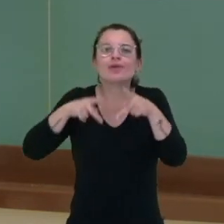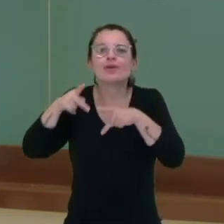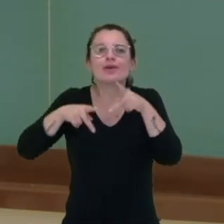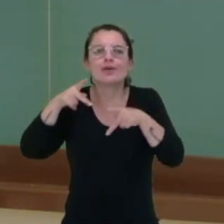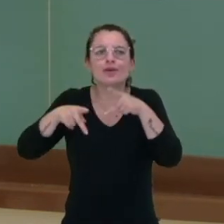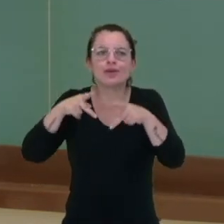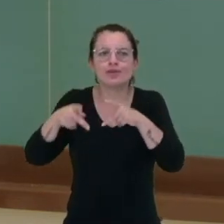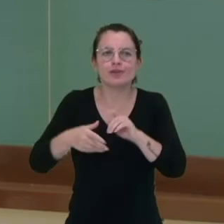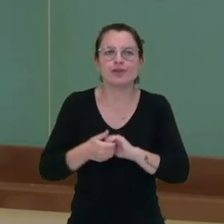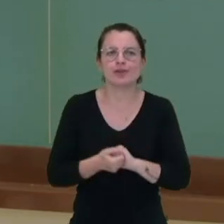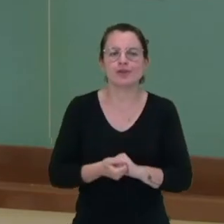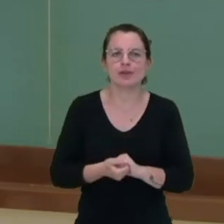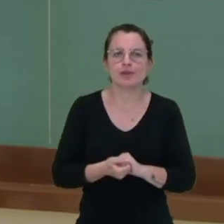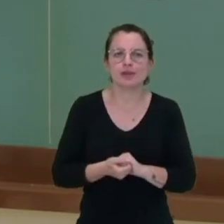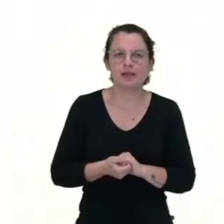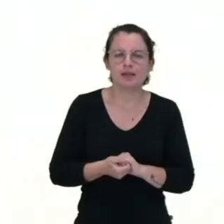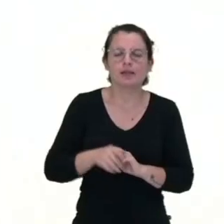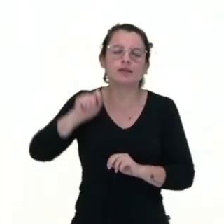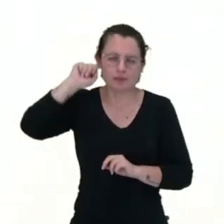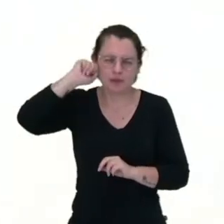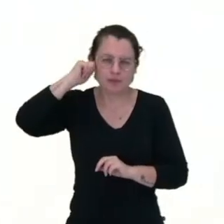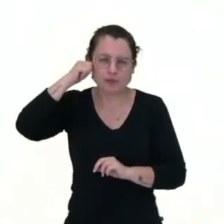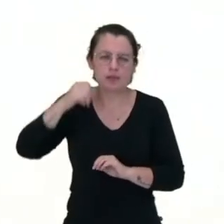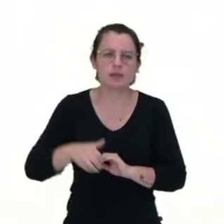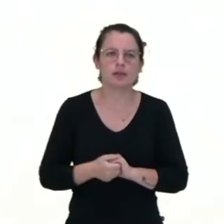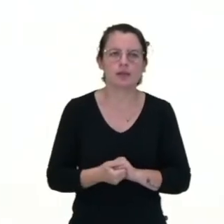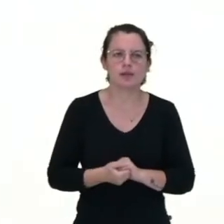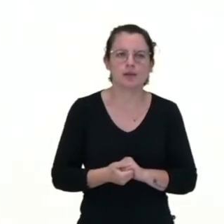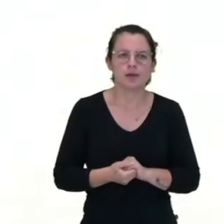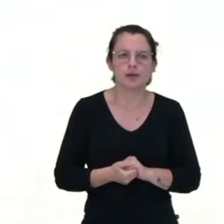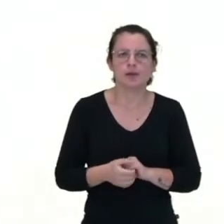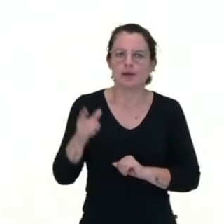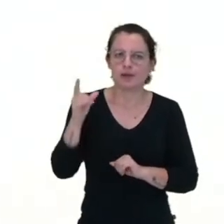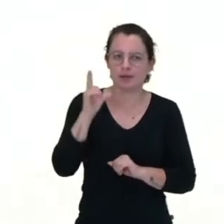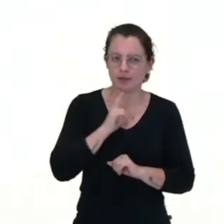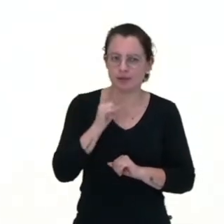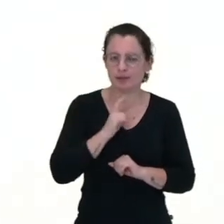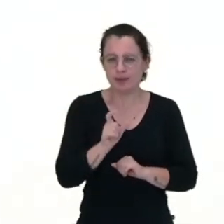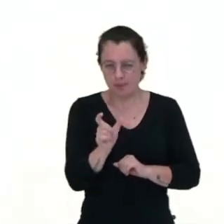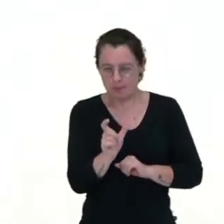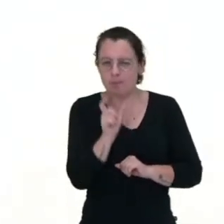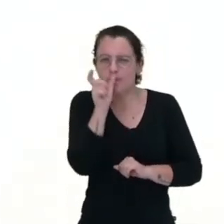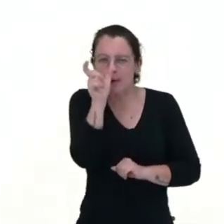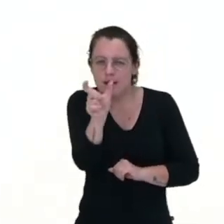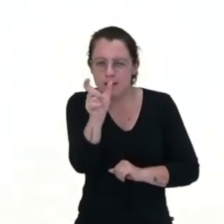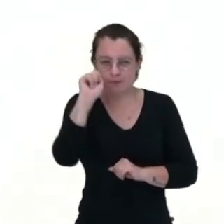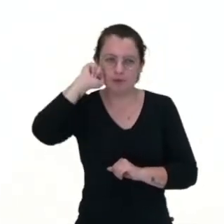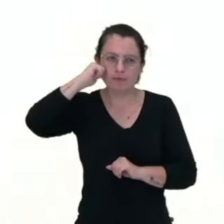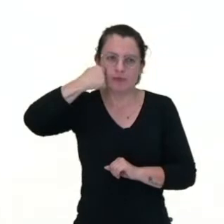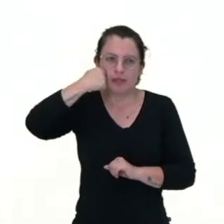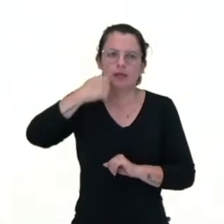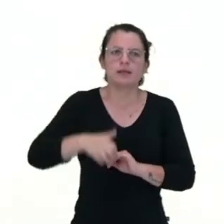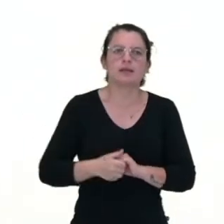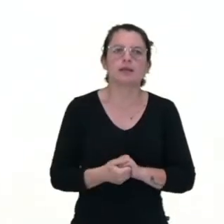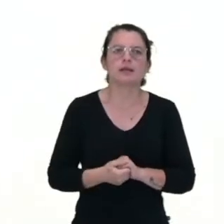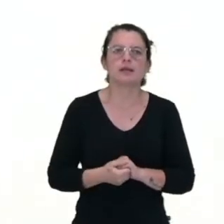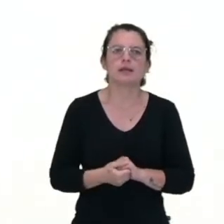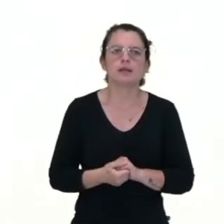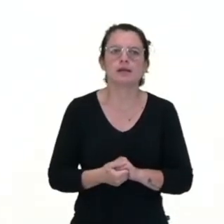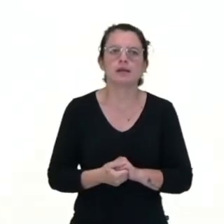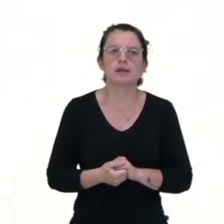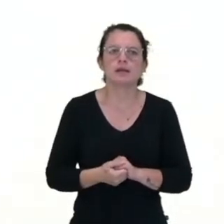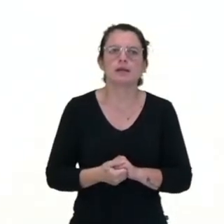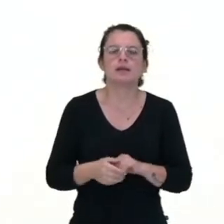uma religiosidade africana, né? Olodumaré e Iemanjá, a mãe dos orixás, dominaram